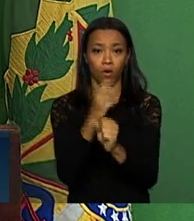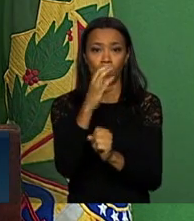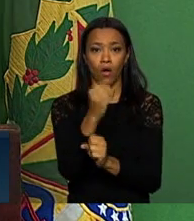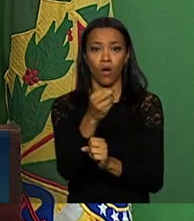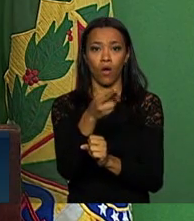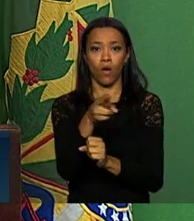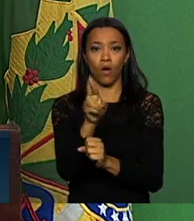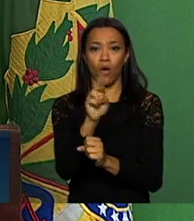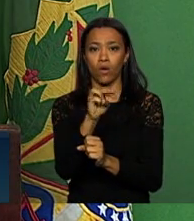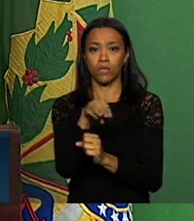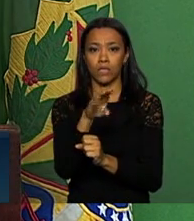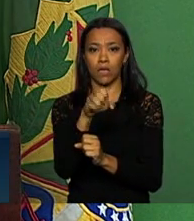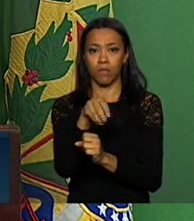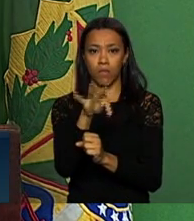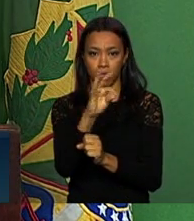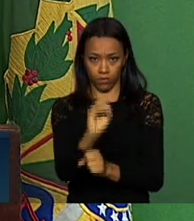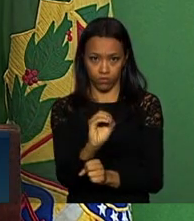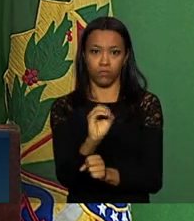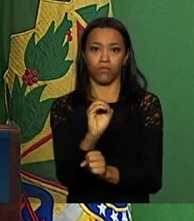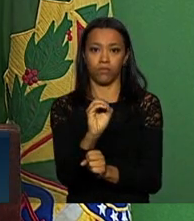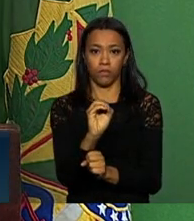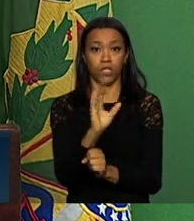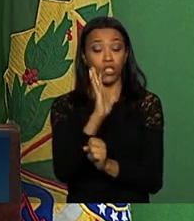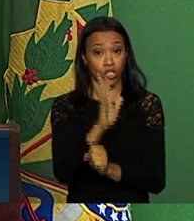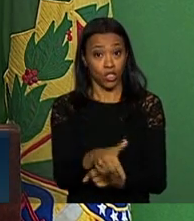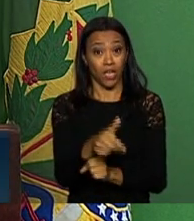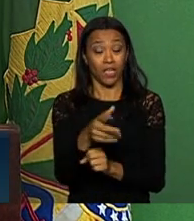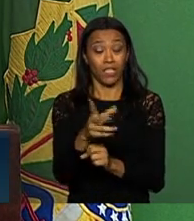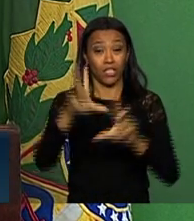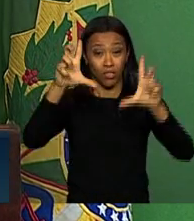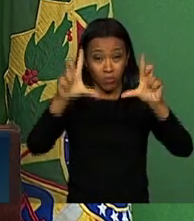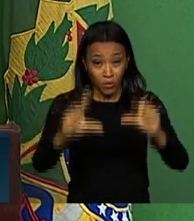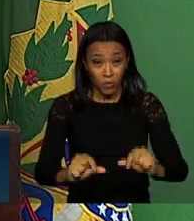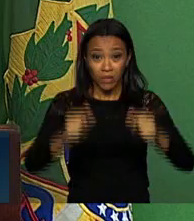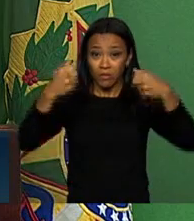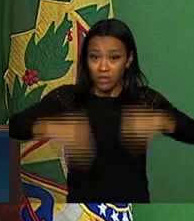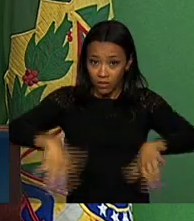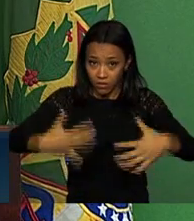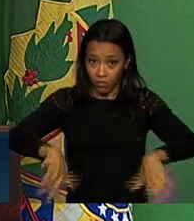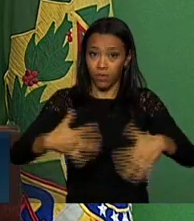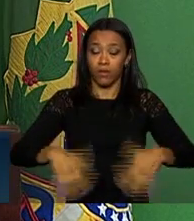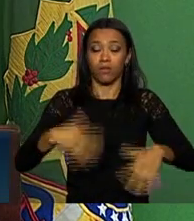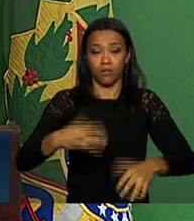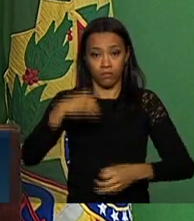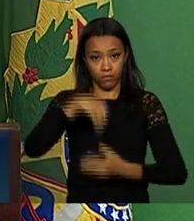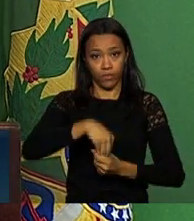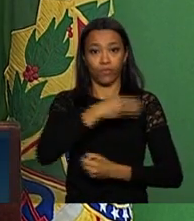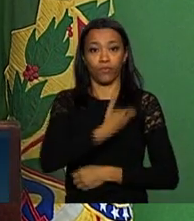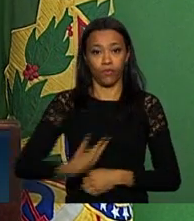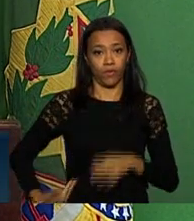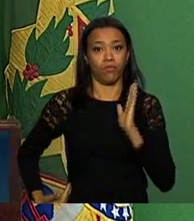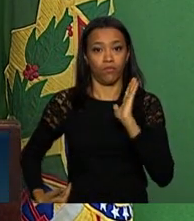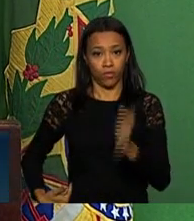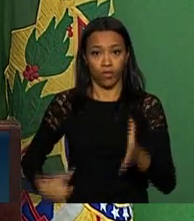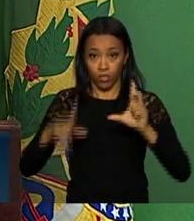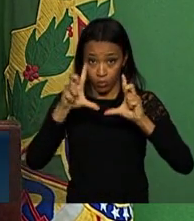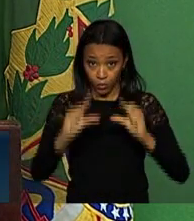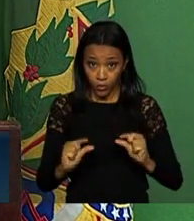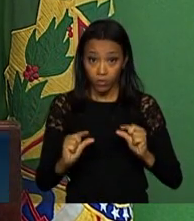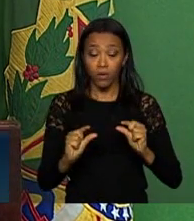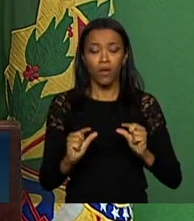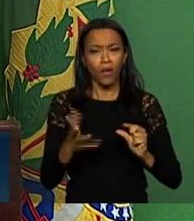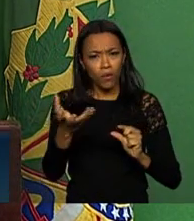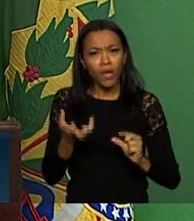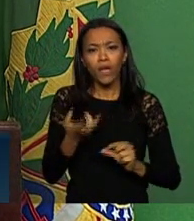e fizemos cortes bastante significativos nas despesas do governo eu quero